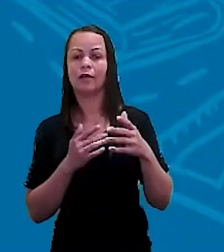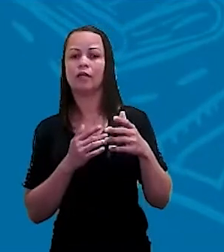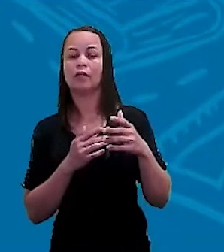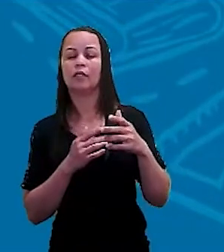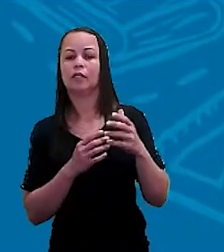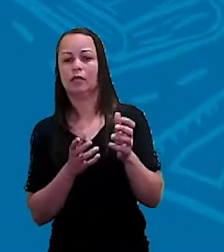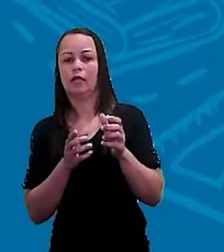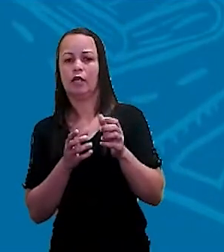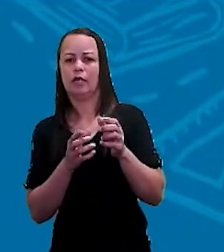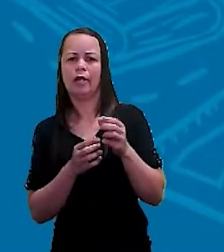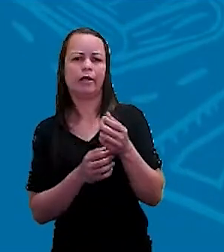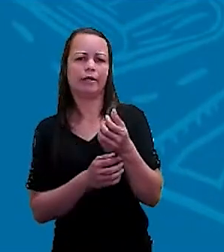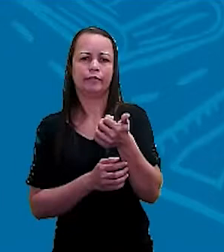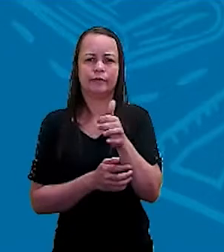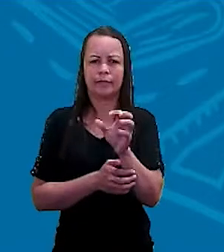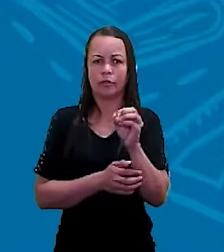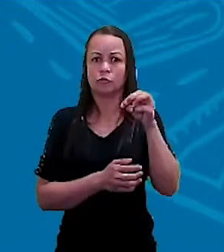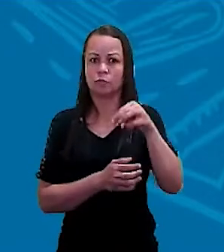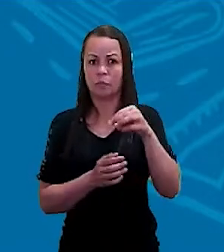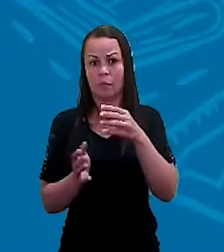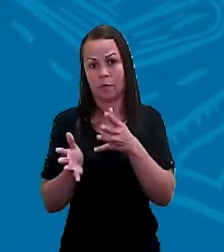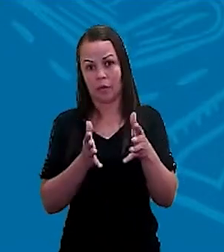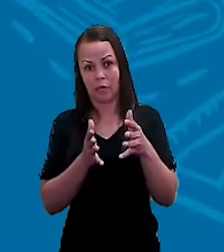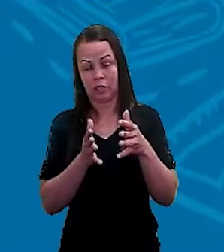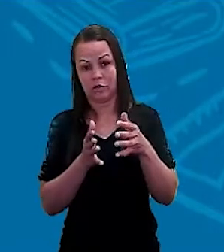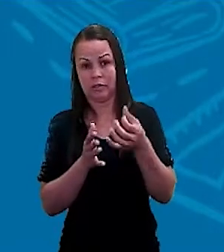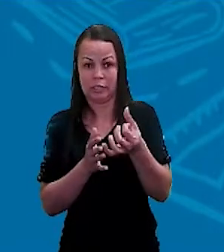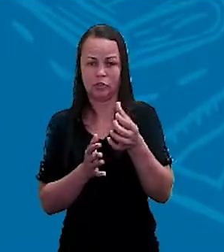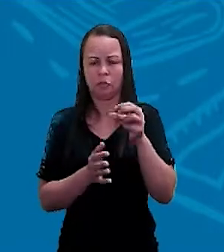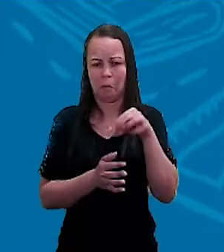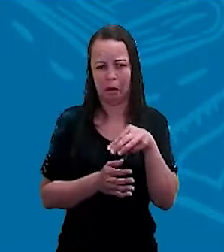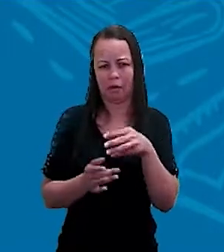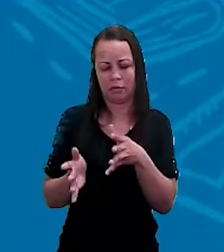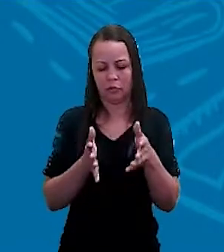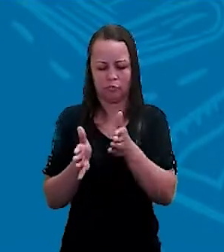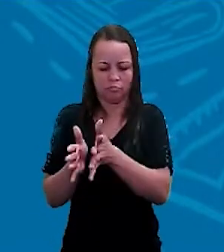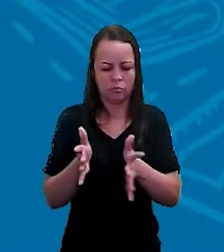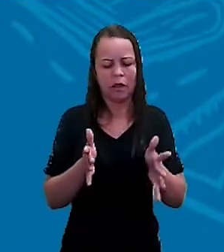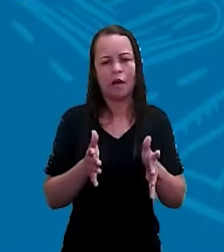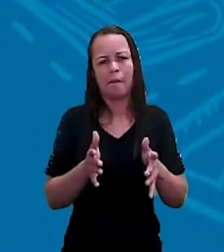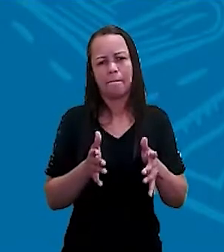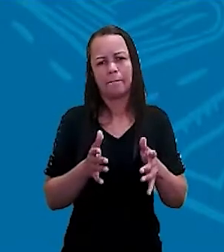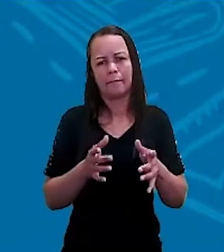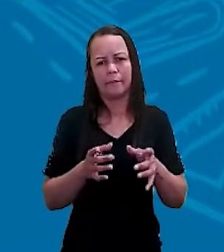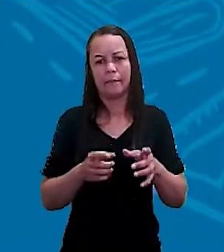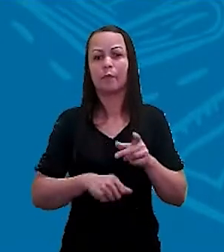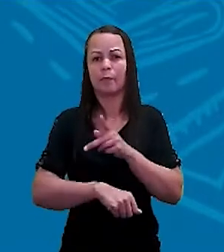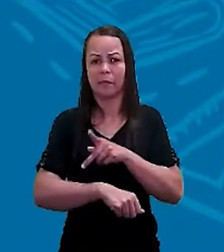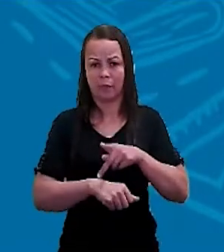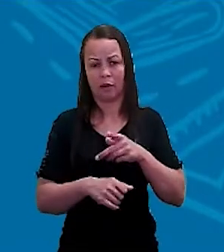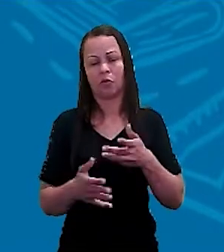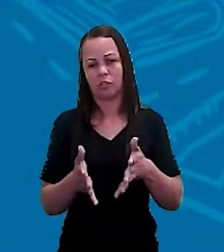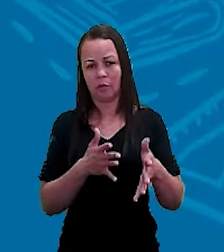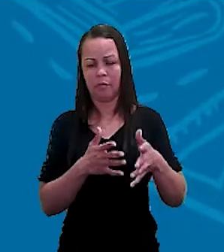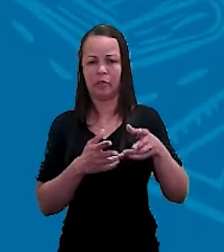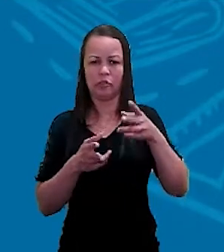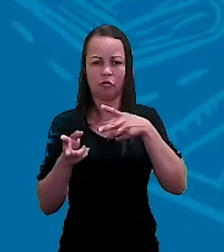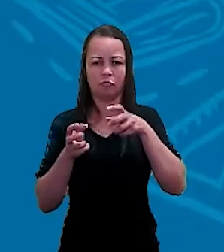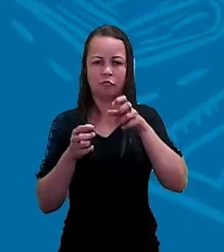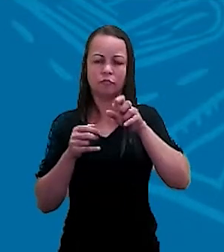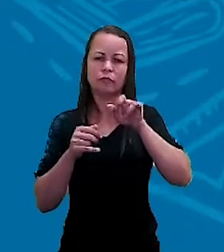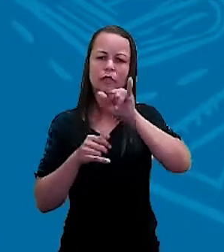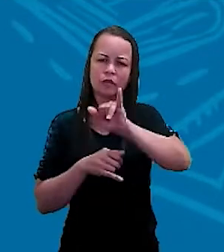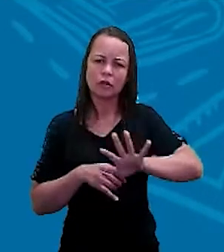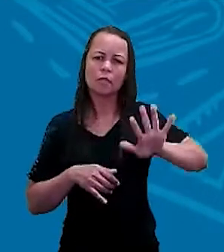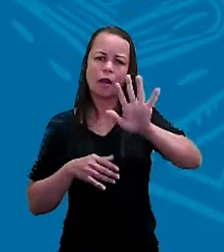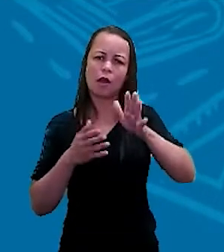juntinho. Mas a gente pode fazer essa divisão, categorizar dessa forma, pedagogicamente não compromete nada. Mas eu queria que vocês visualizassem isso. Abre